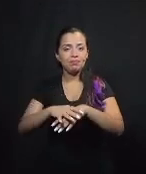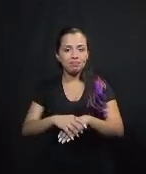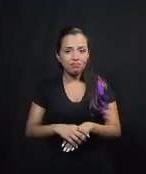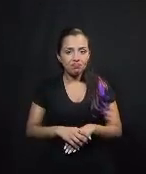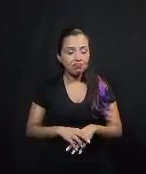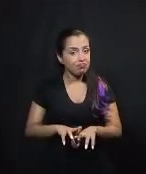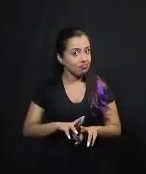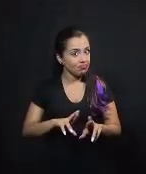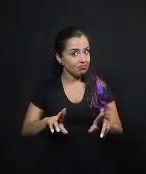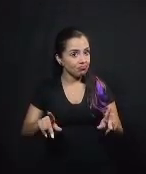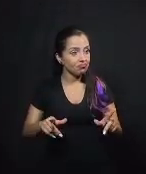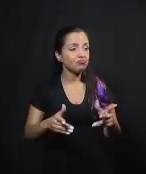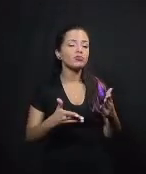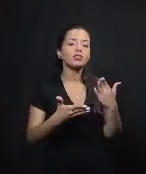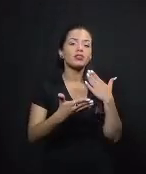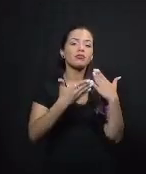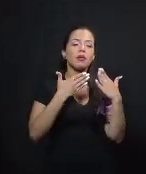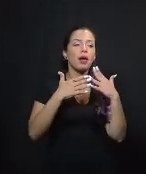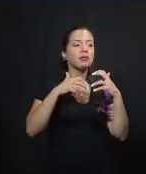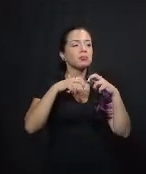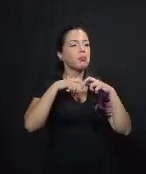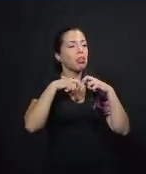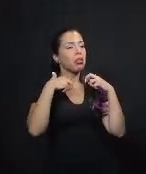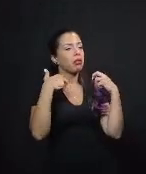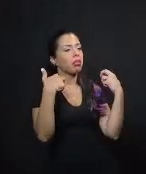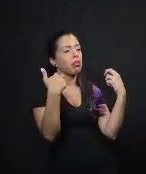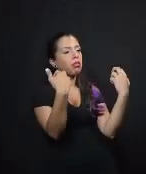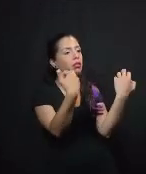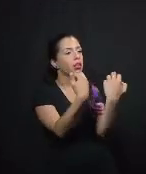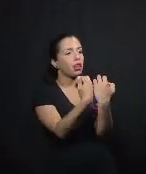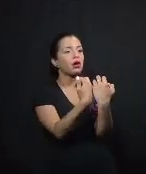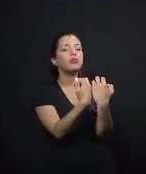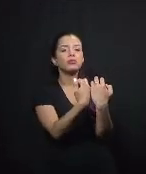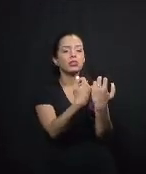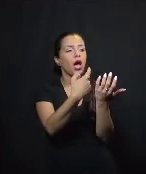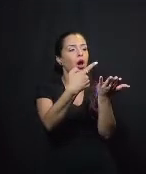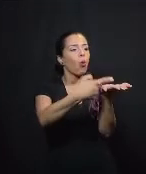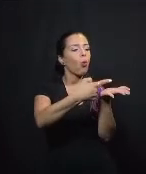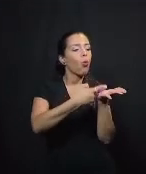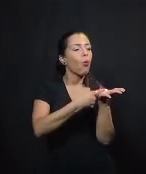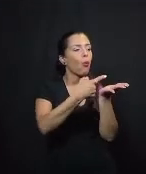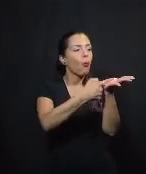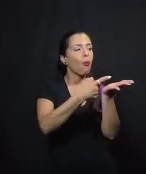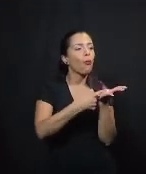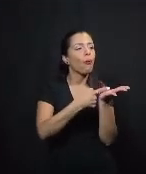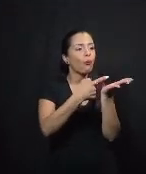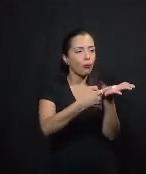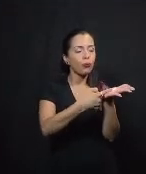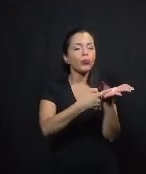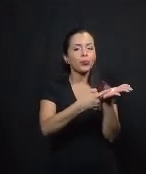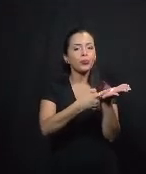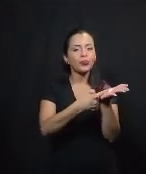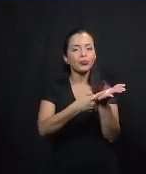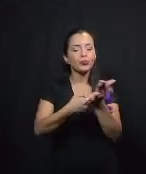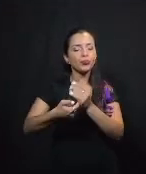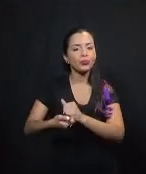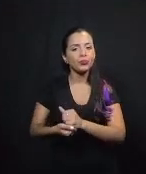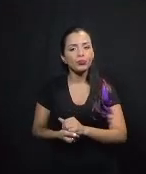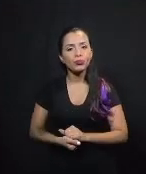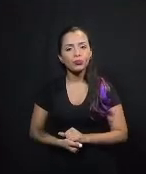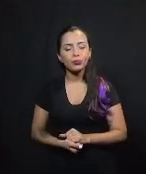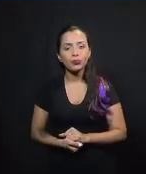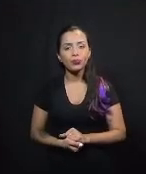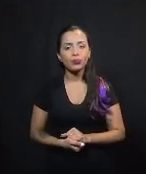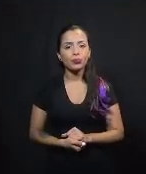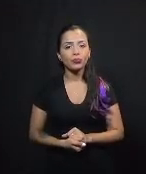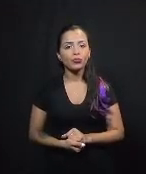debates parlamentares, dos acordos, dos arranjos, etc., e por aí vai. Então, essas